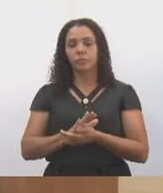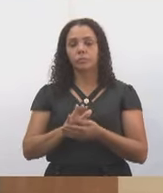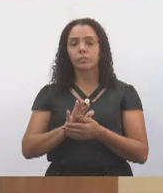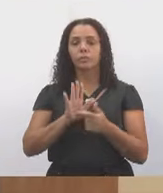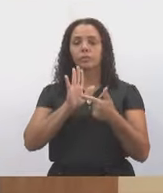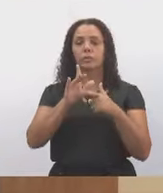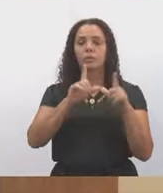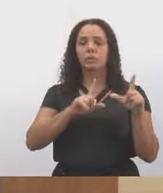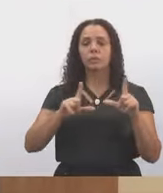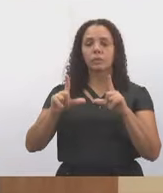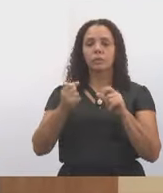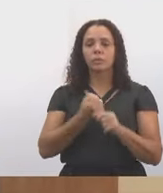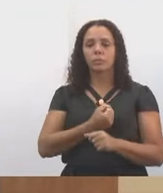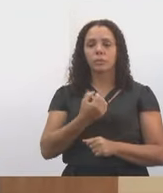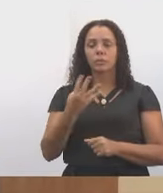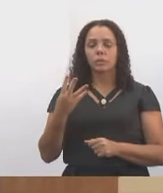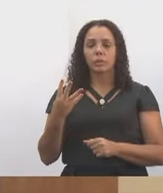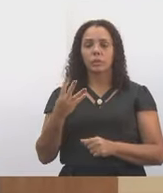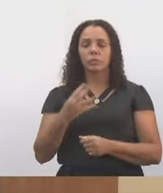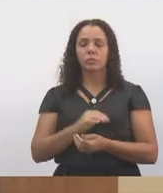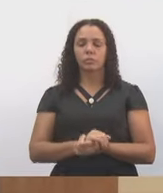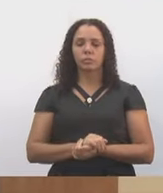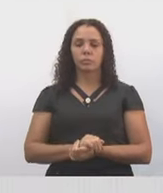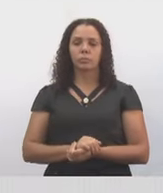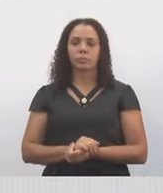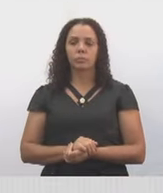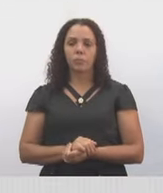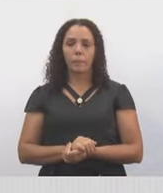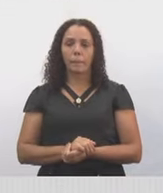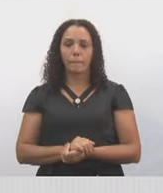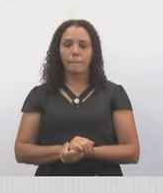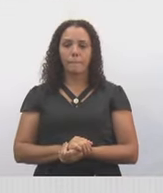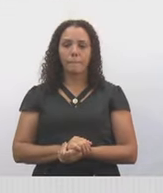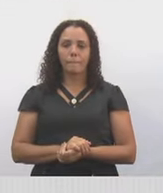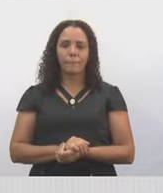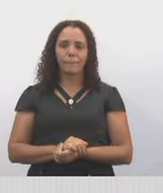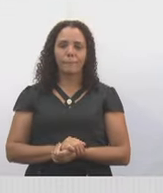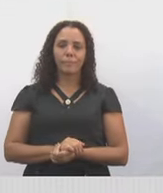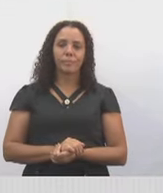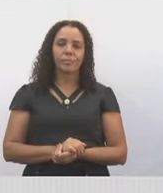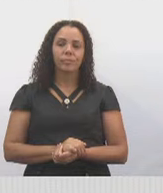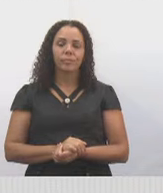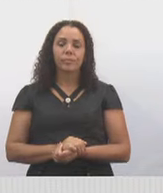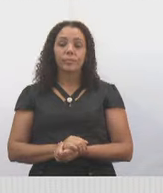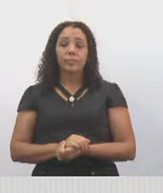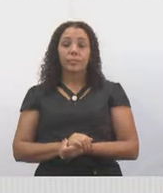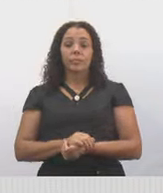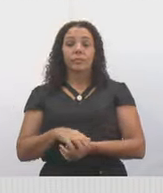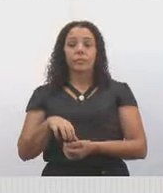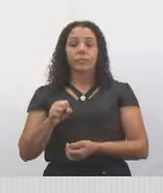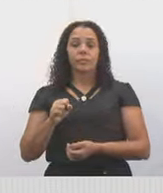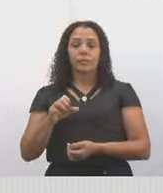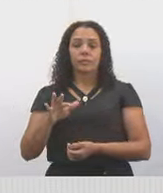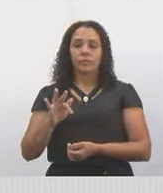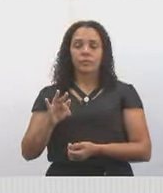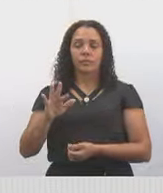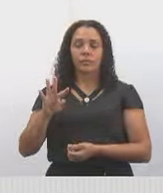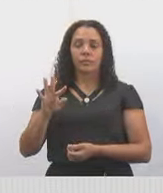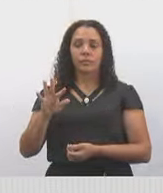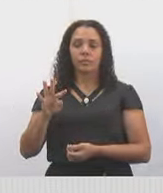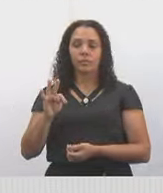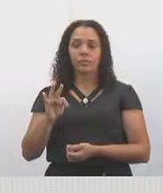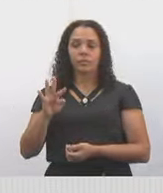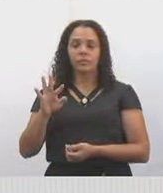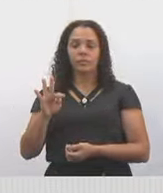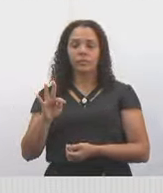qu O slide número 4 olha só olha aí ó Supremo Tribunal ordena a